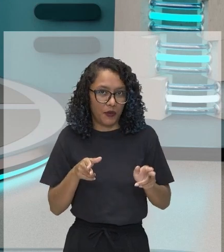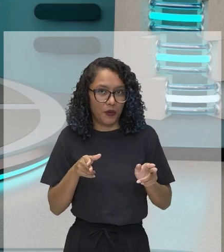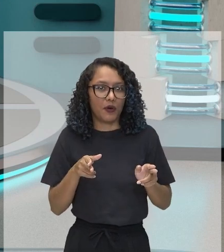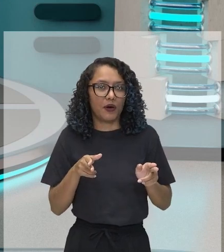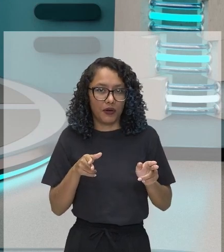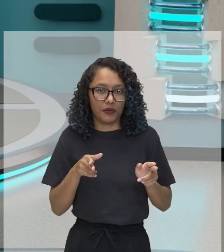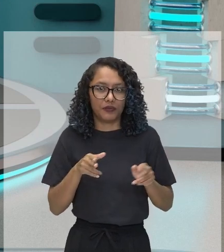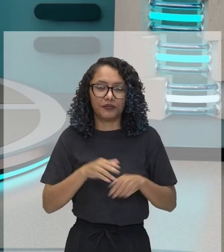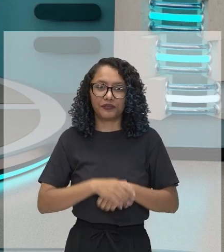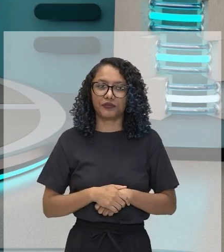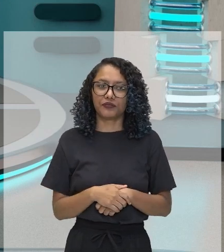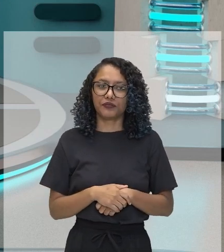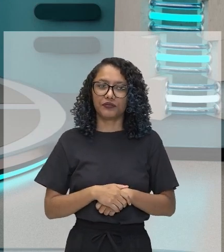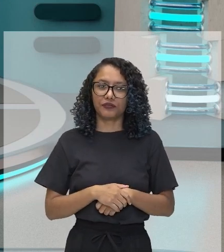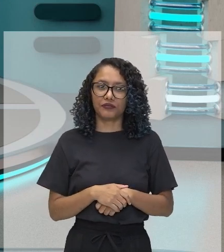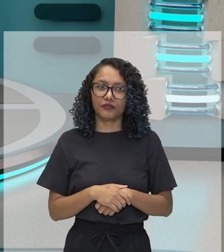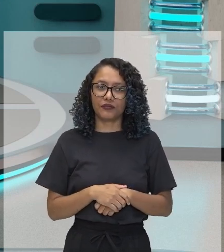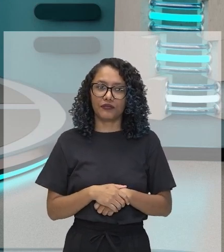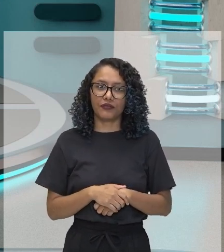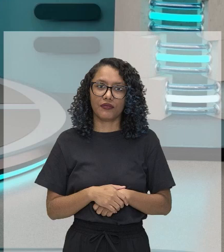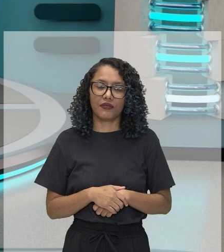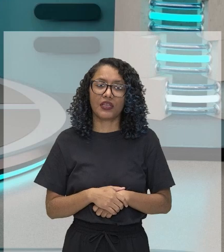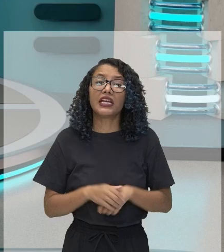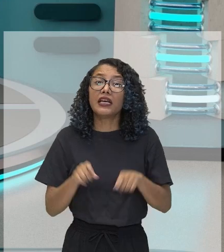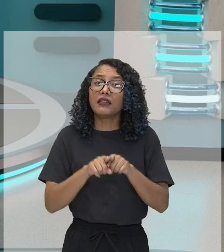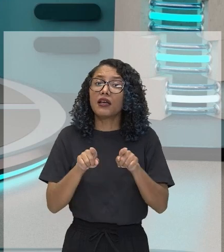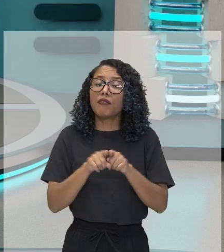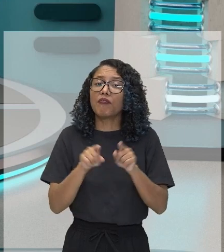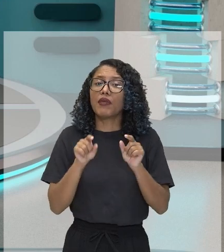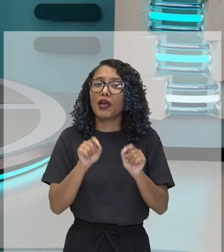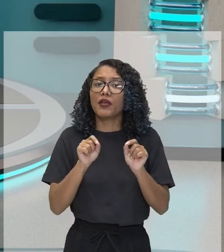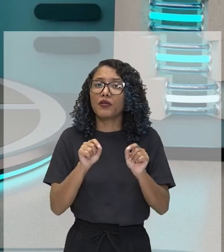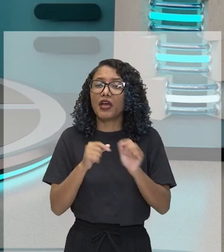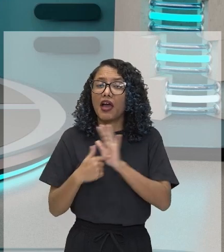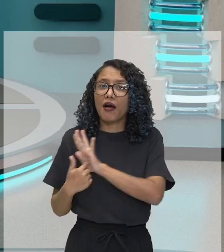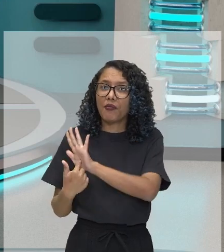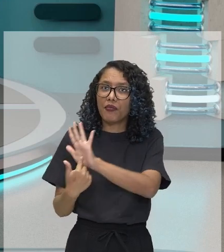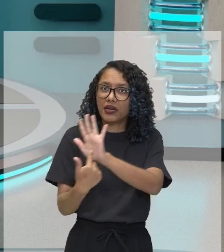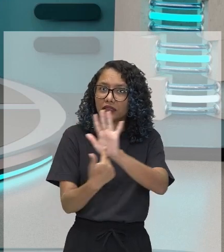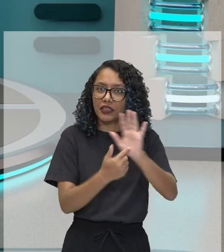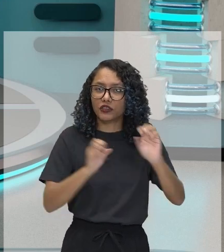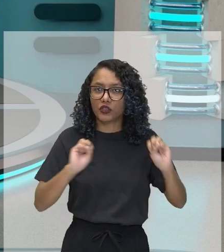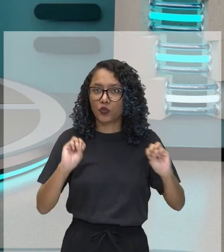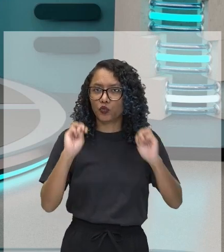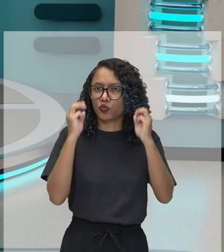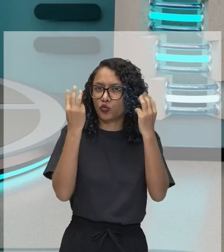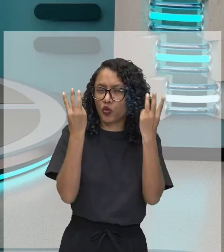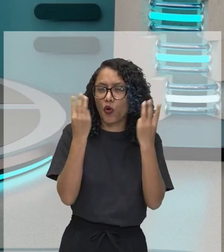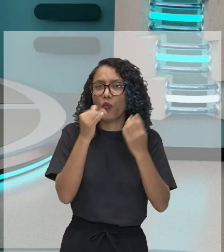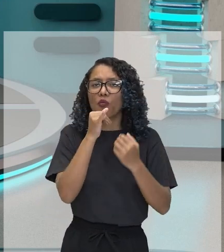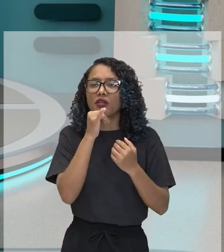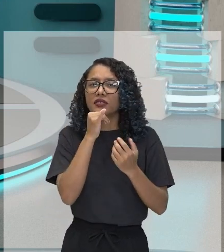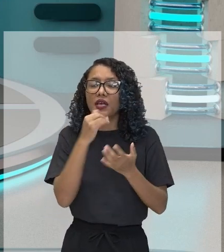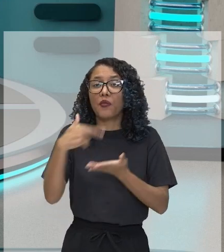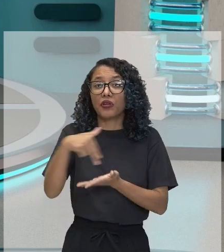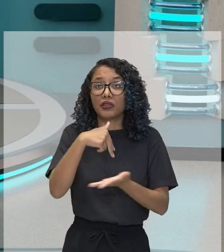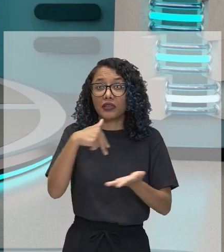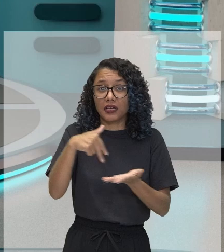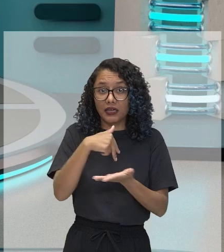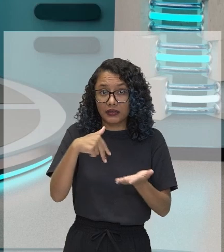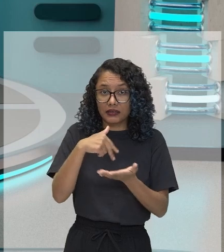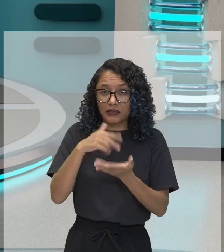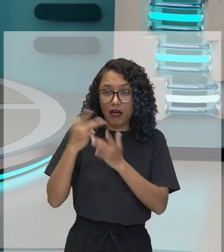uma função de espetáculo, por exemplo, as danças clássicas, contemporâneas